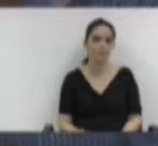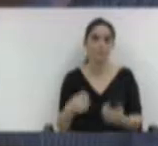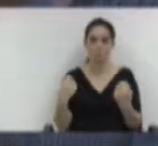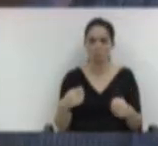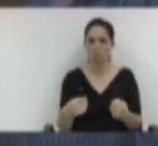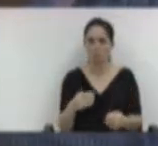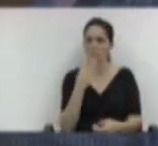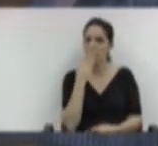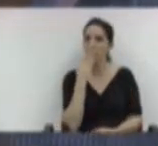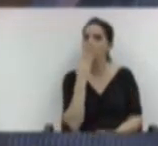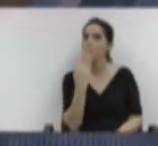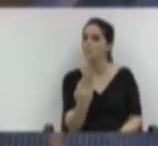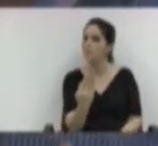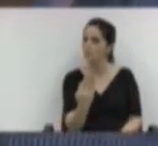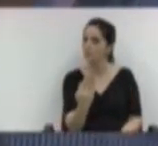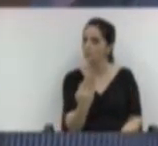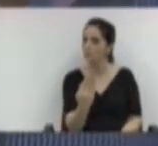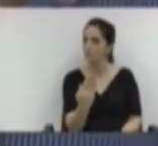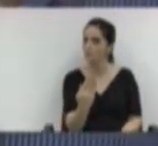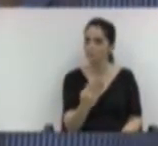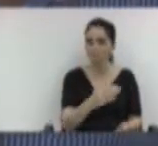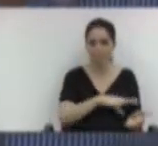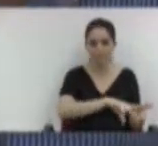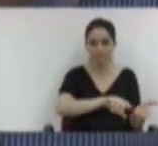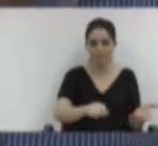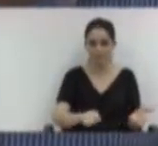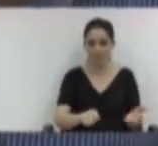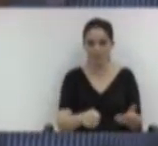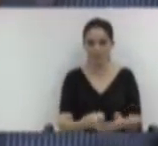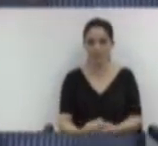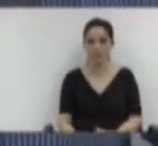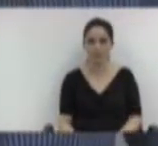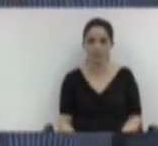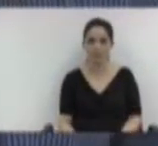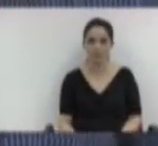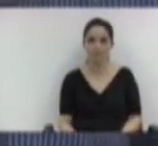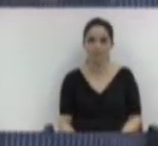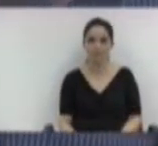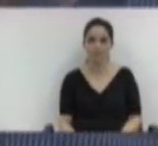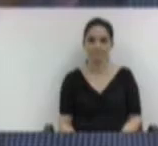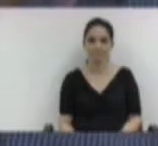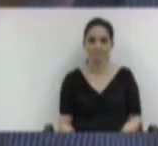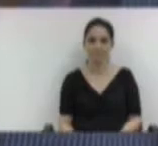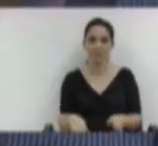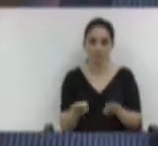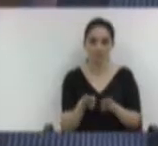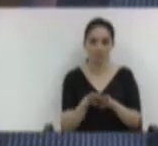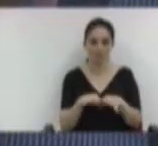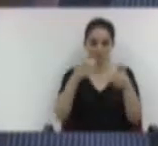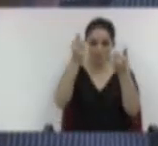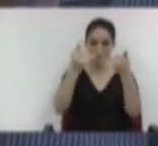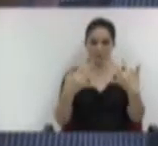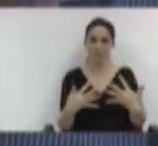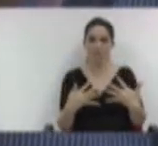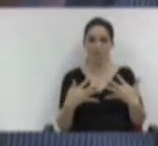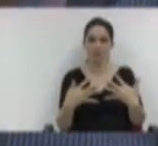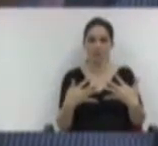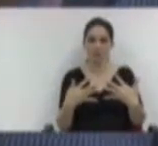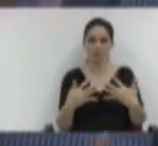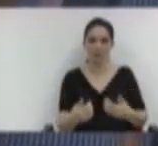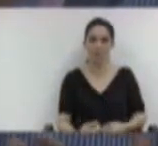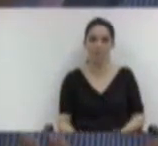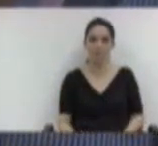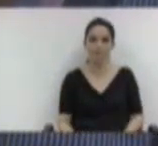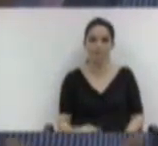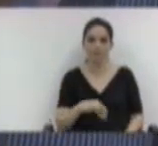de fazer a retirada desse veículo. Quero dizer também, só para completar, que a